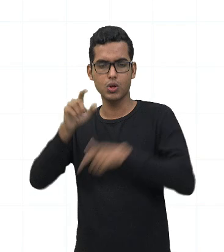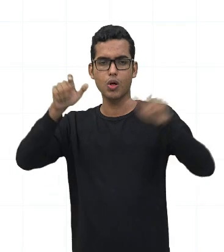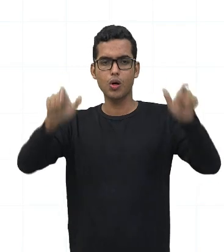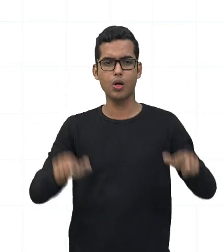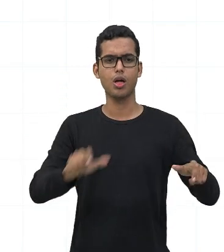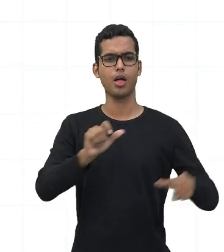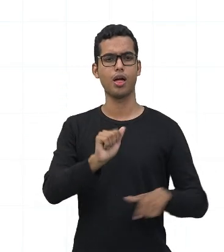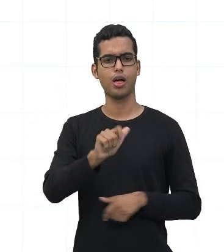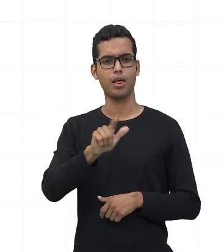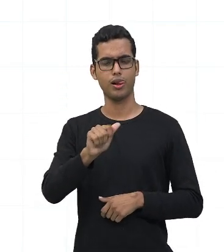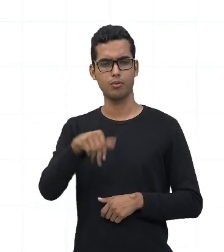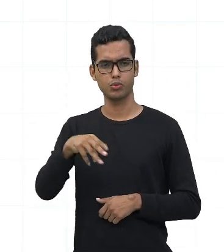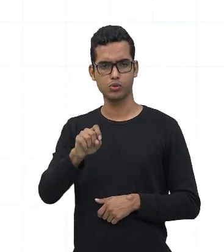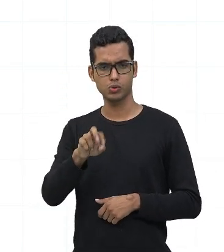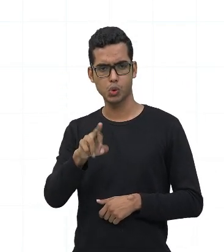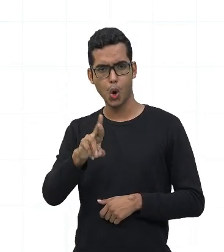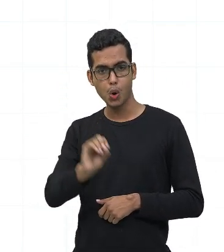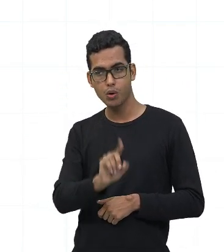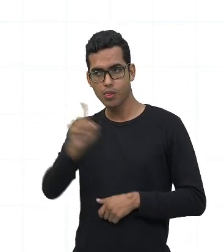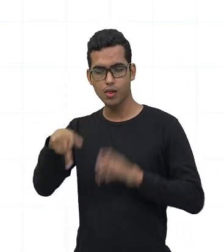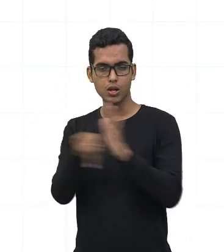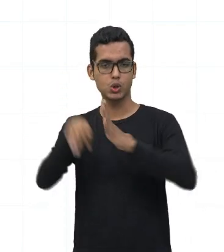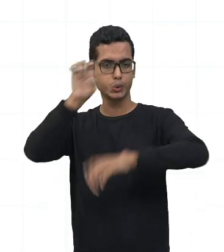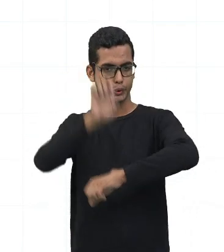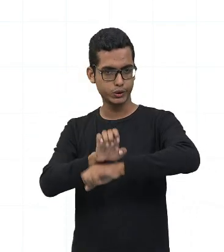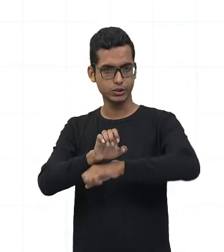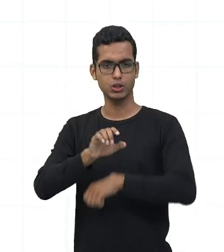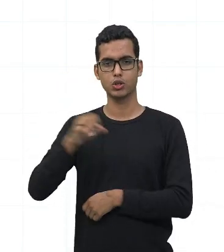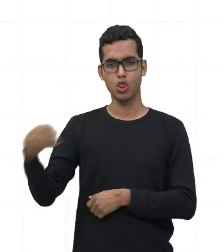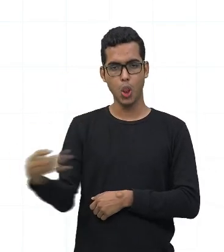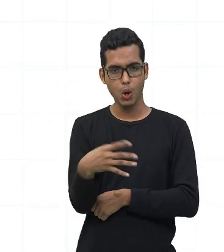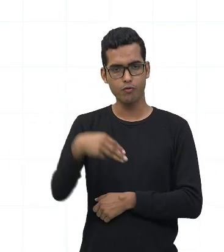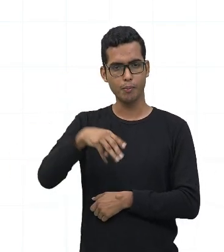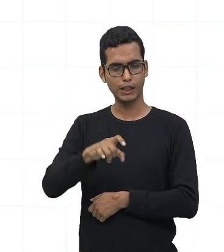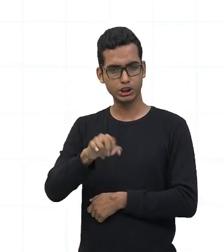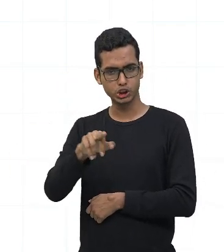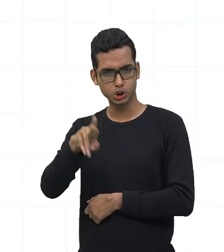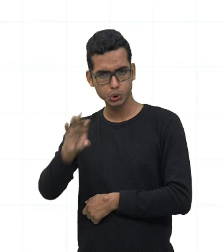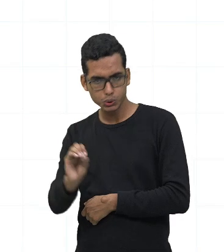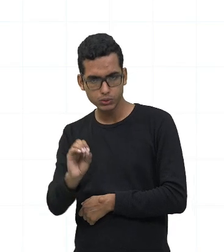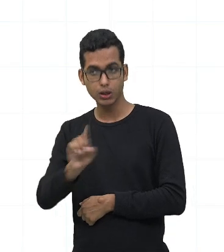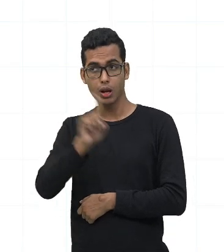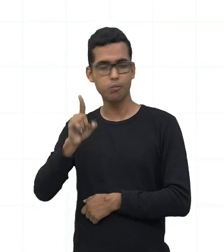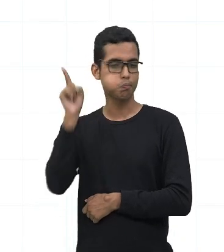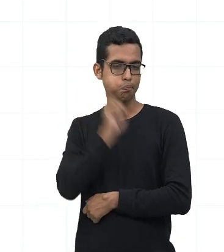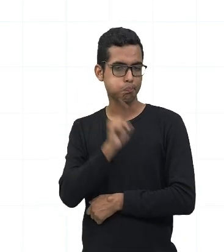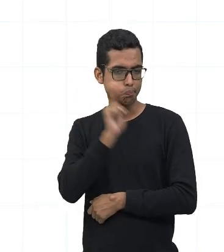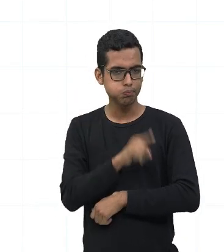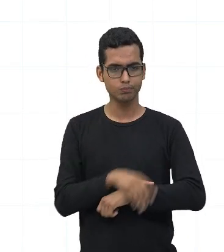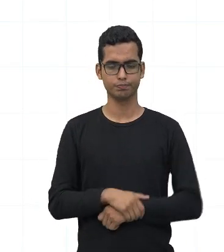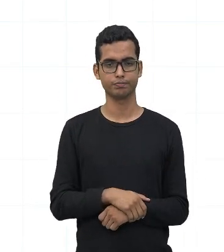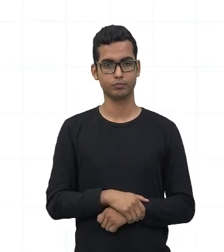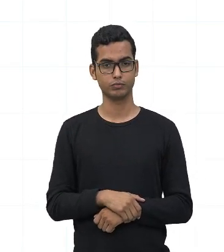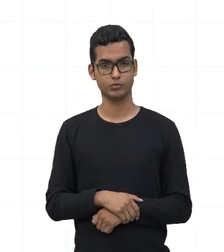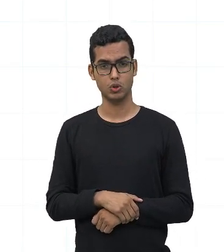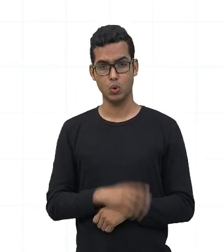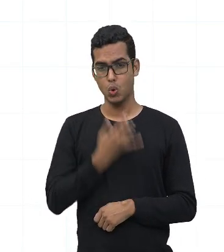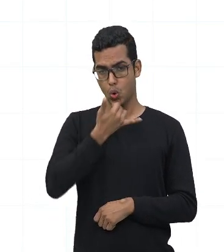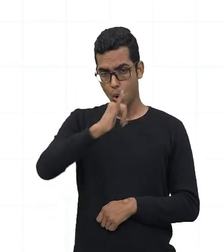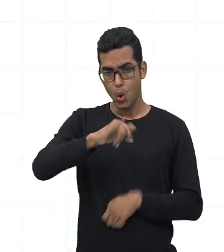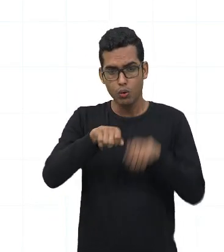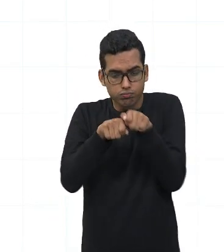Alamogordo, que é um lugar lá de Novo México, Estados Unidos. Liberou energia equivalente